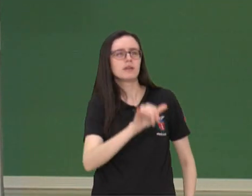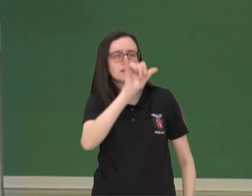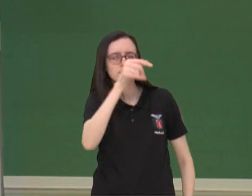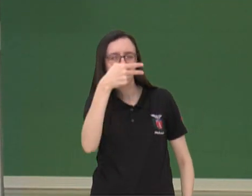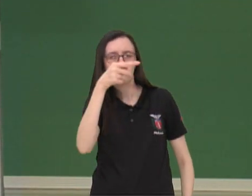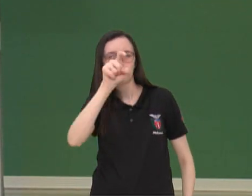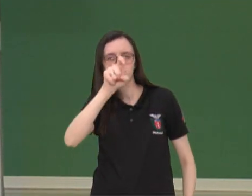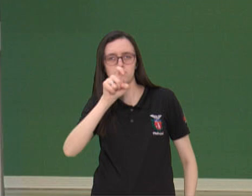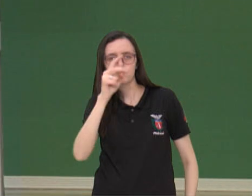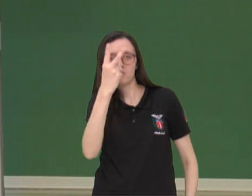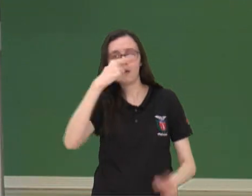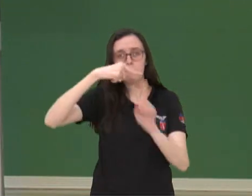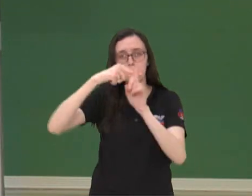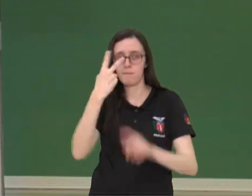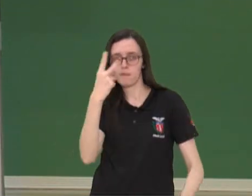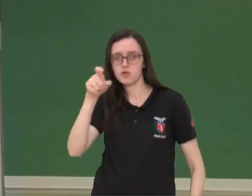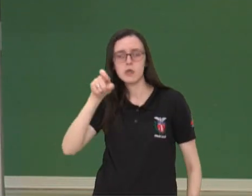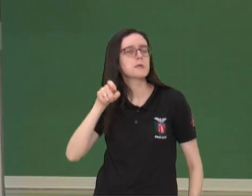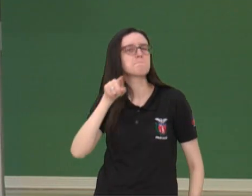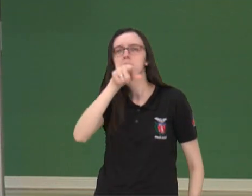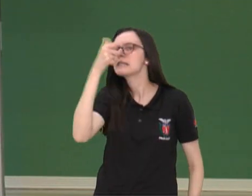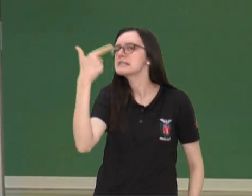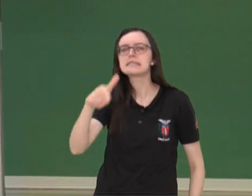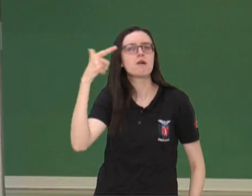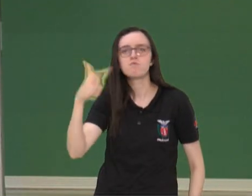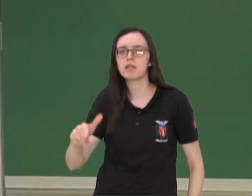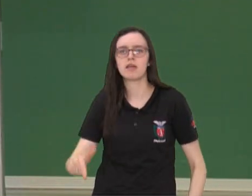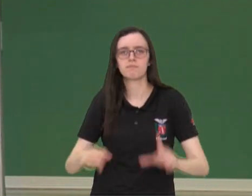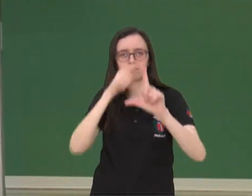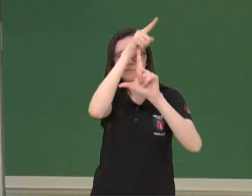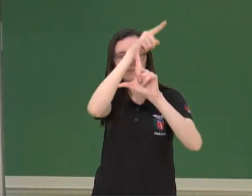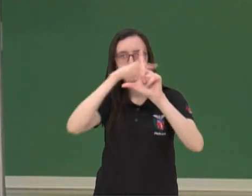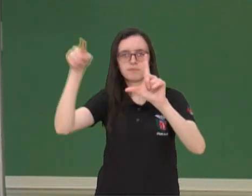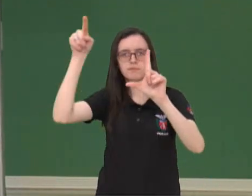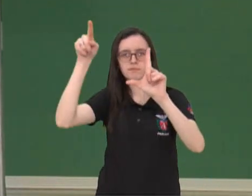mais 2x não intercepta o eixo y.